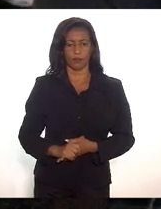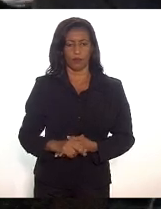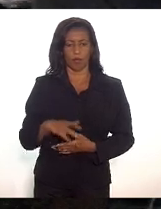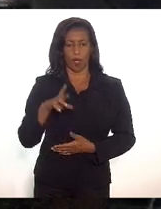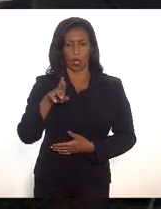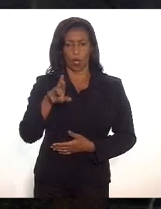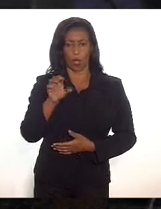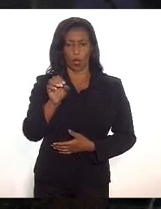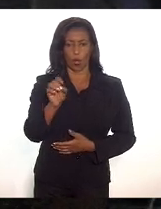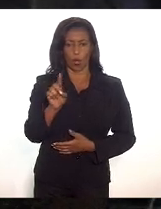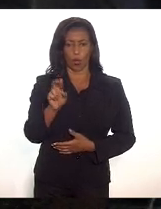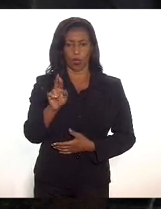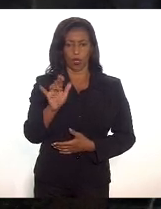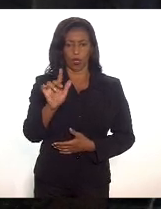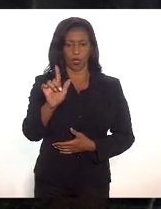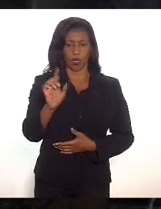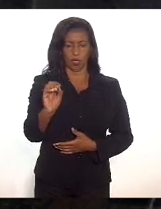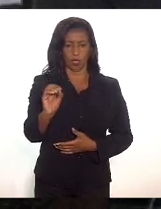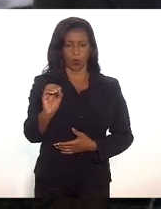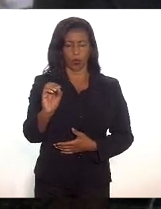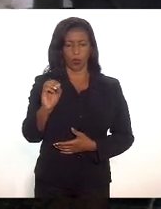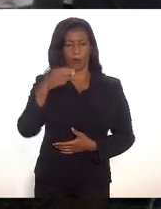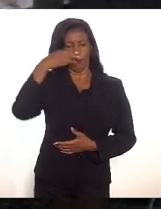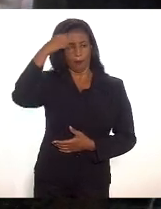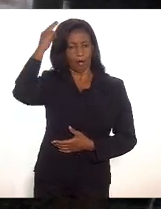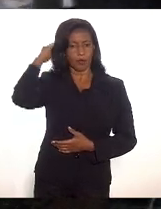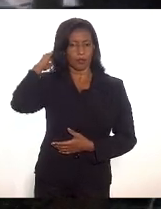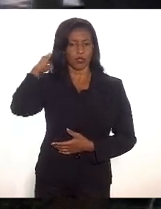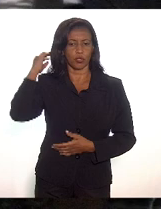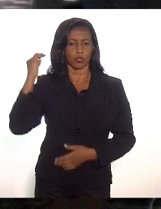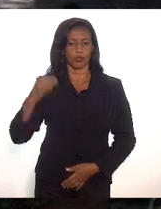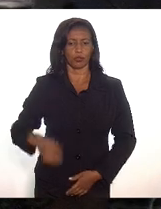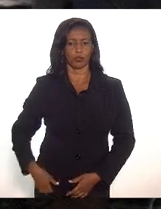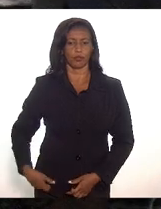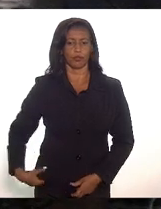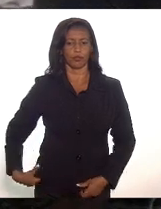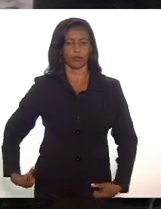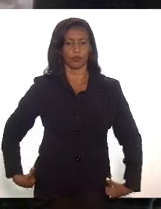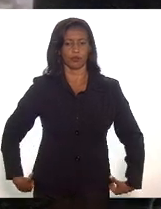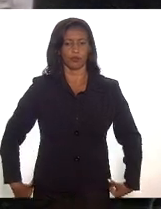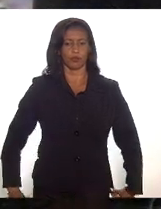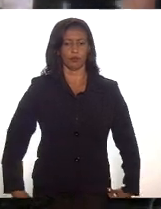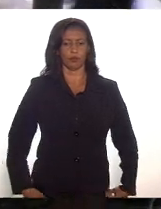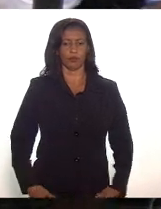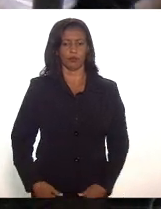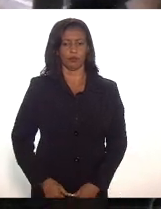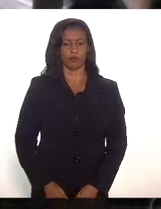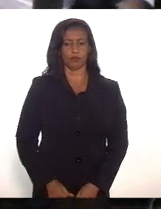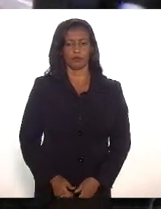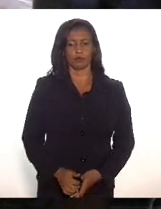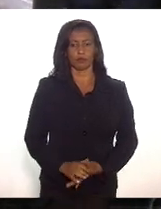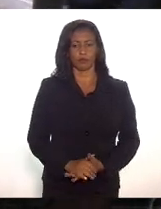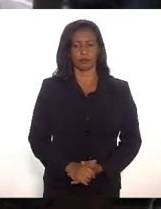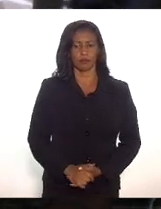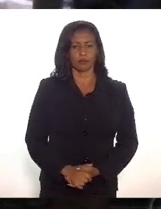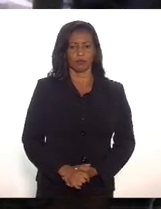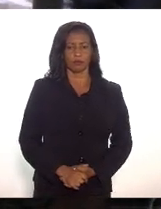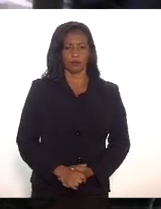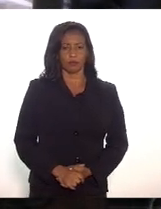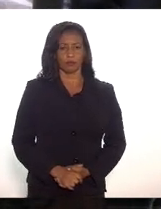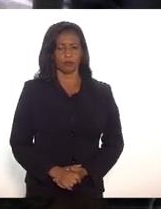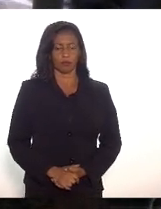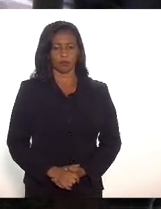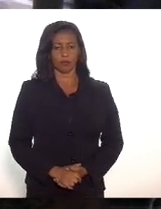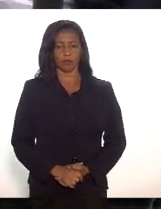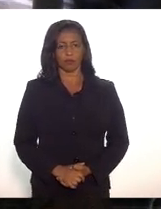Rodrigo Amorim, Márcio Pacheco, deputado Eliomar Coelho, Marta Rocha, Dani, por